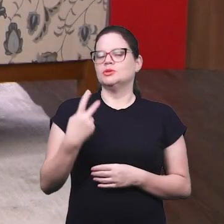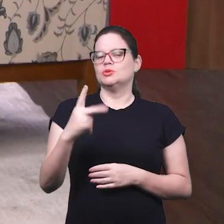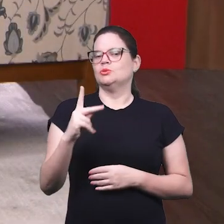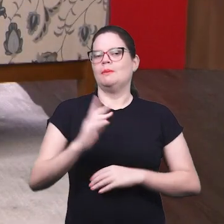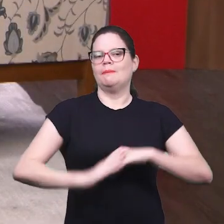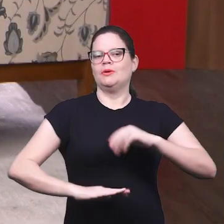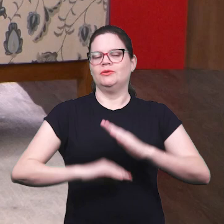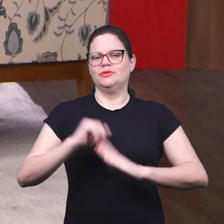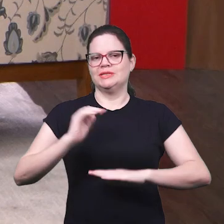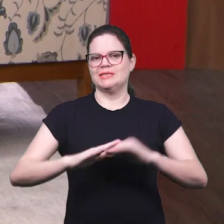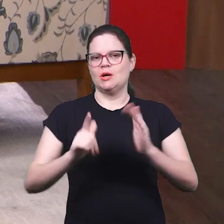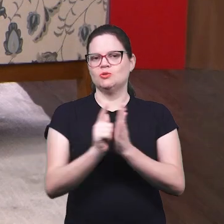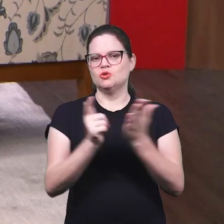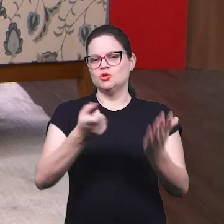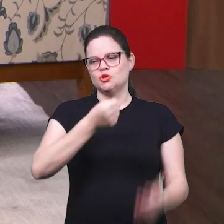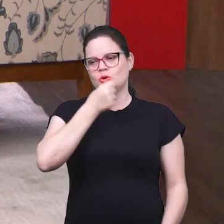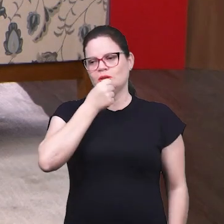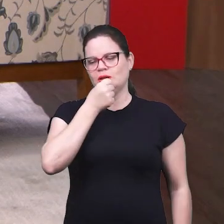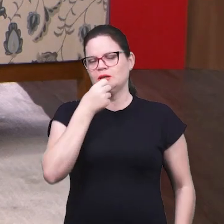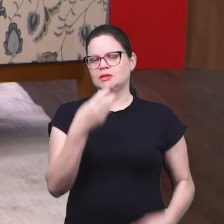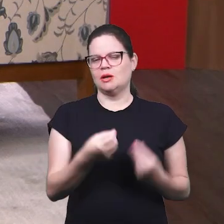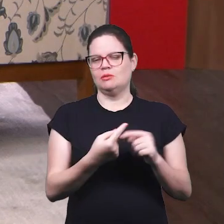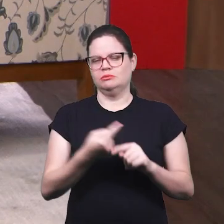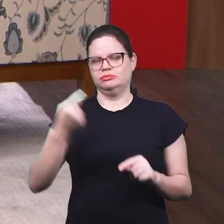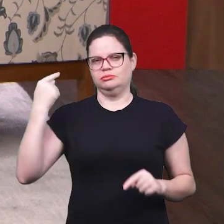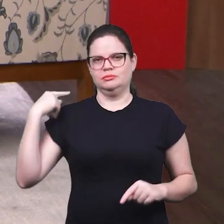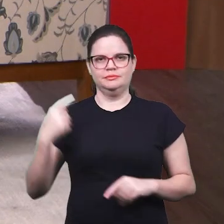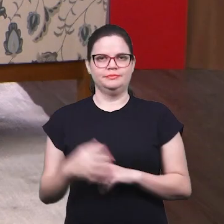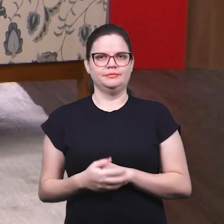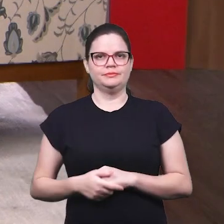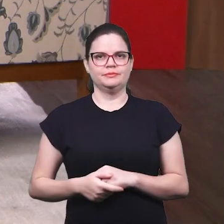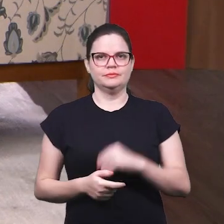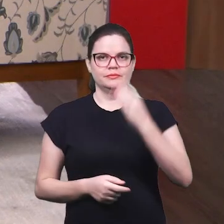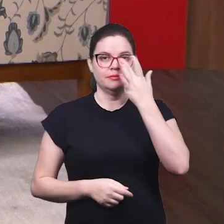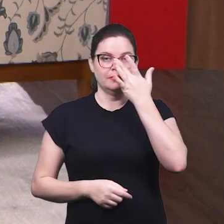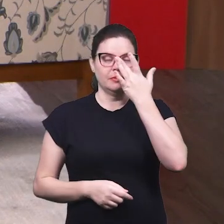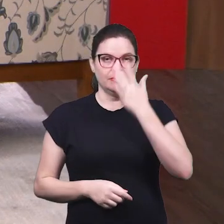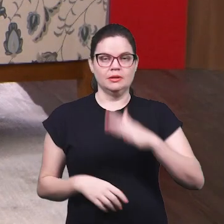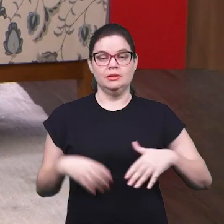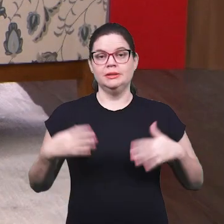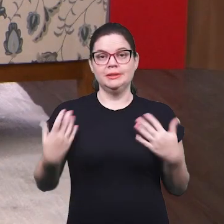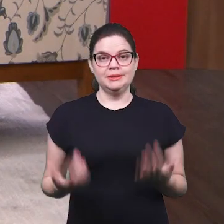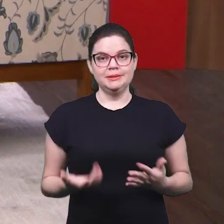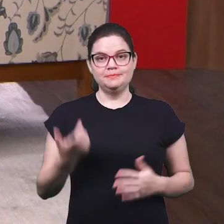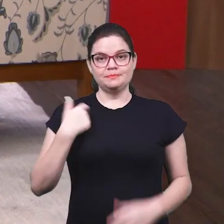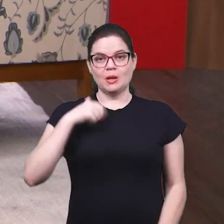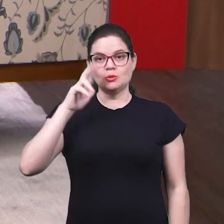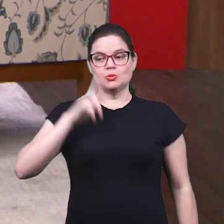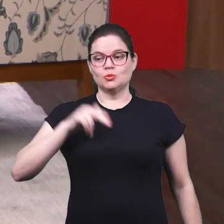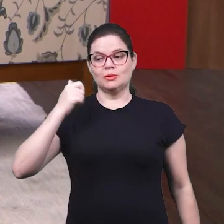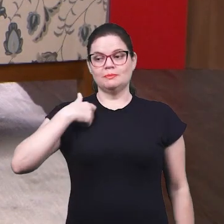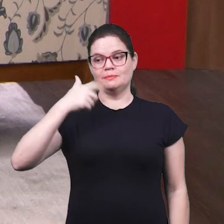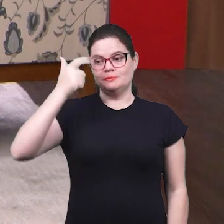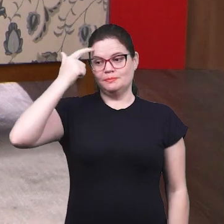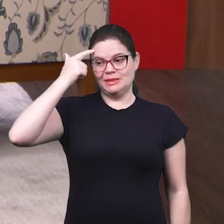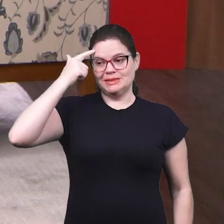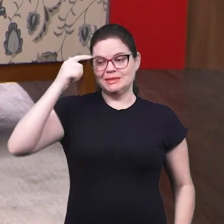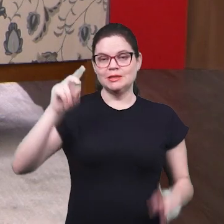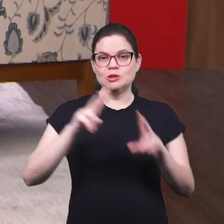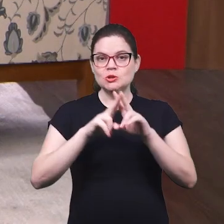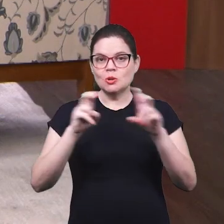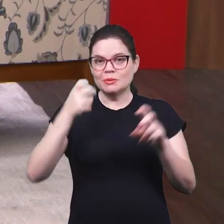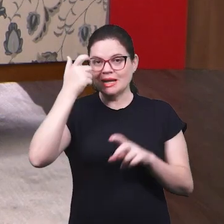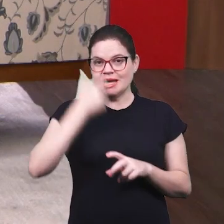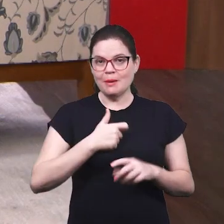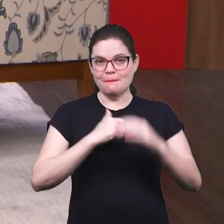Isso começou lá 70 anos atrás? É evidente que eu não nunca pensei em ser jornalista. Nem estudei para